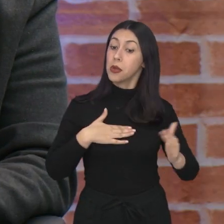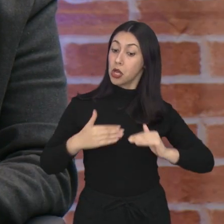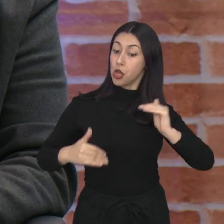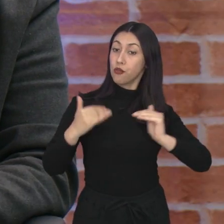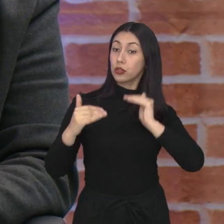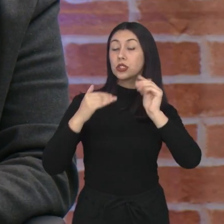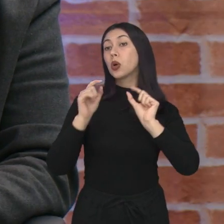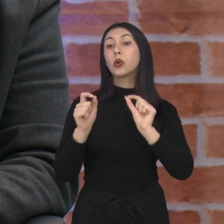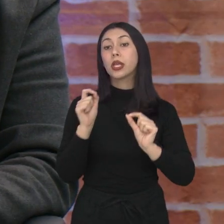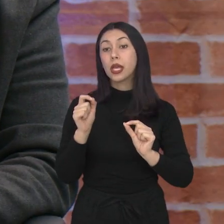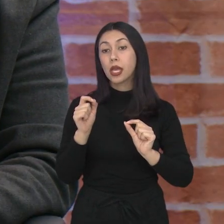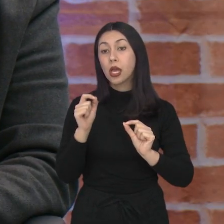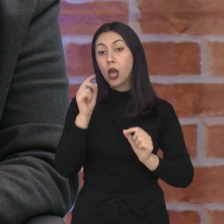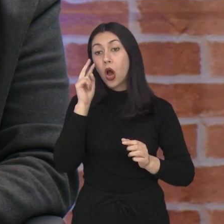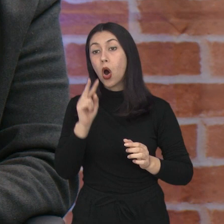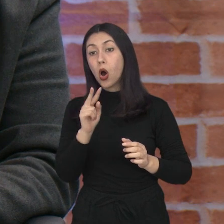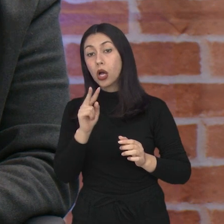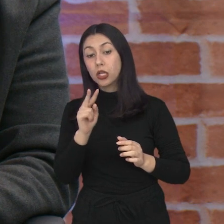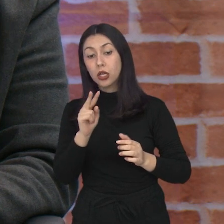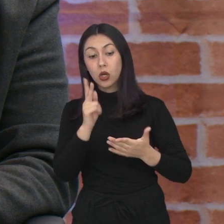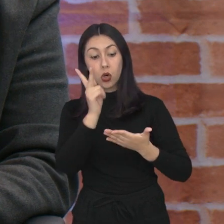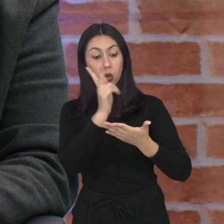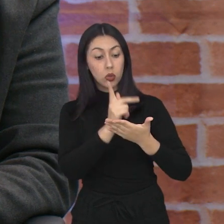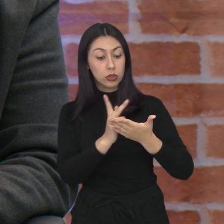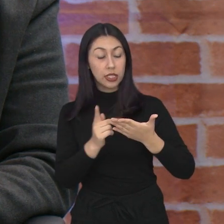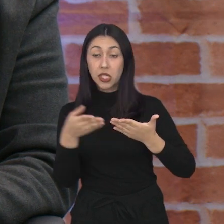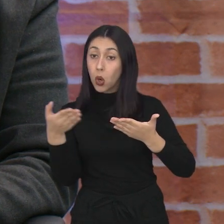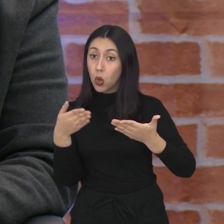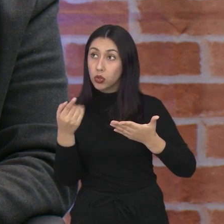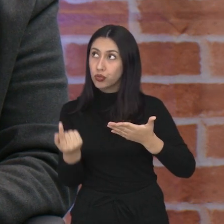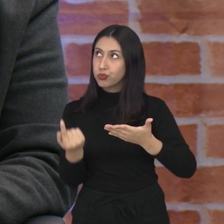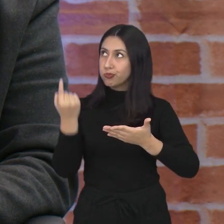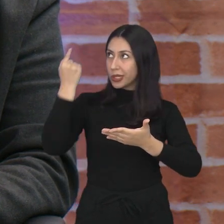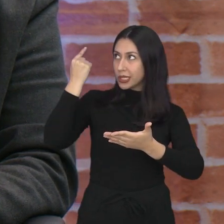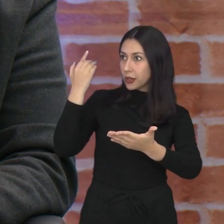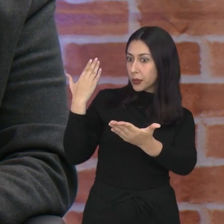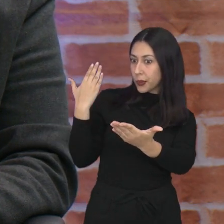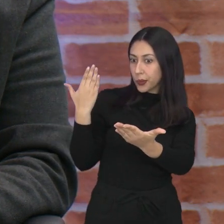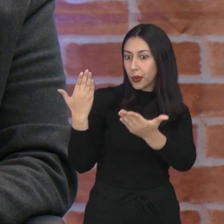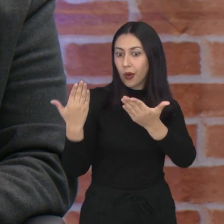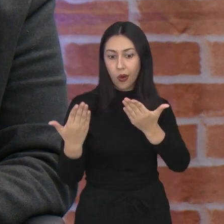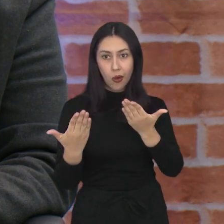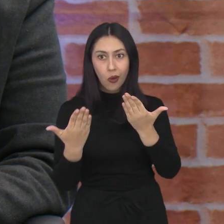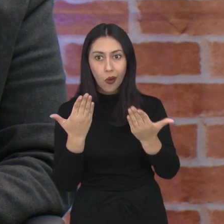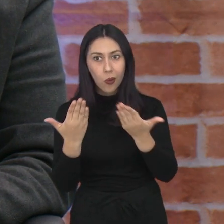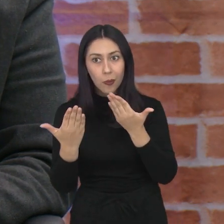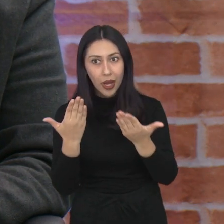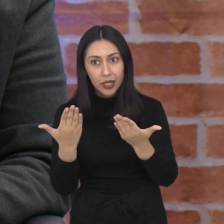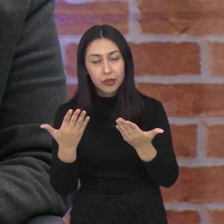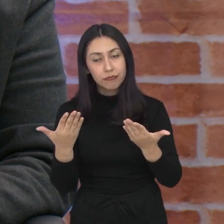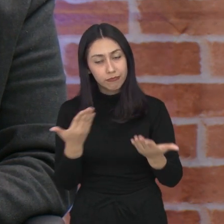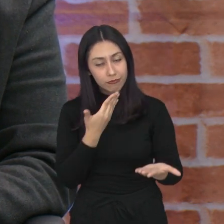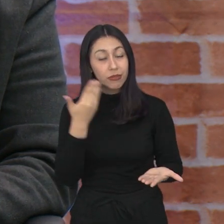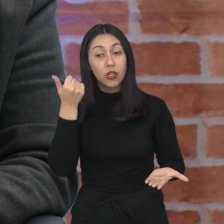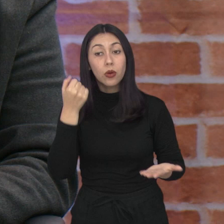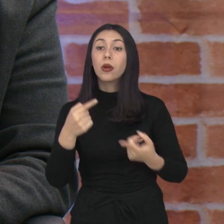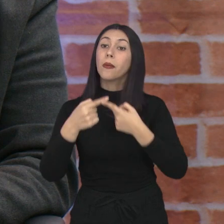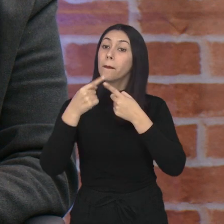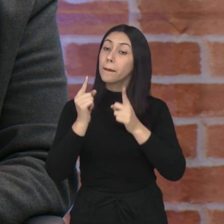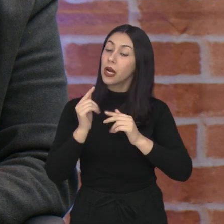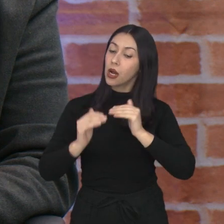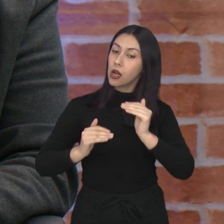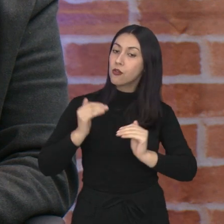evolução, então, se você olha um desenho meu e compara com o desenho do início, tá bem diferente, tá bem melhor, mas a minha